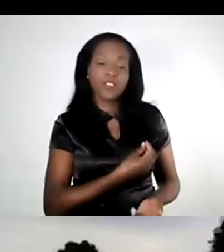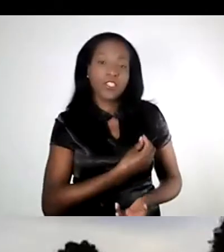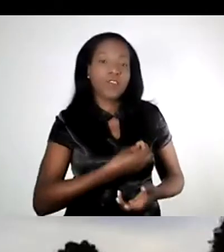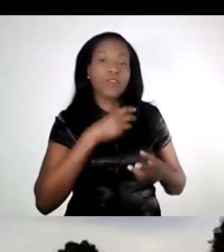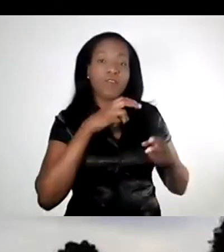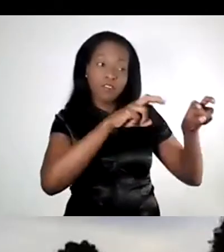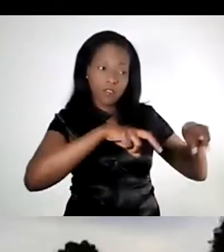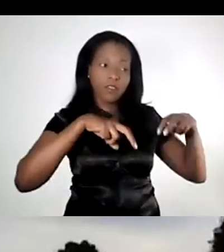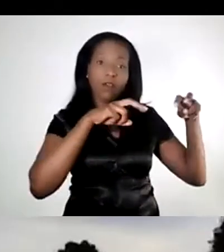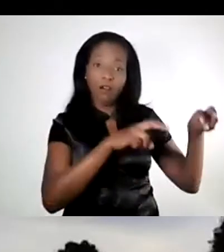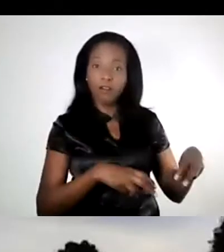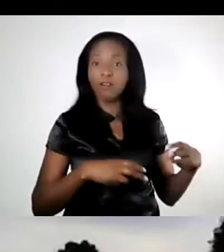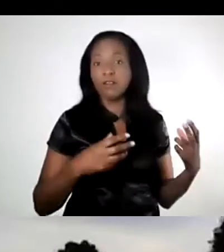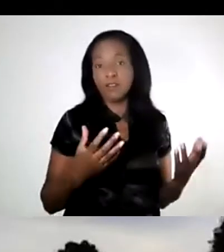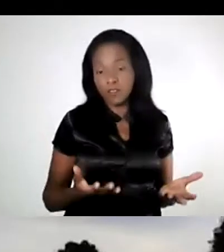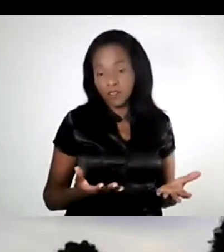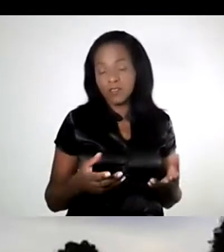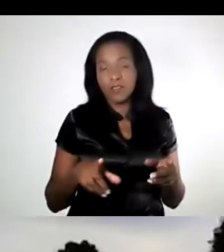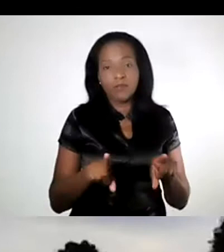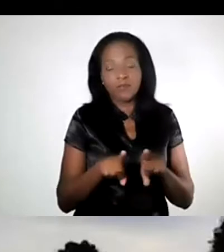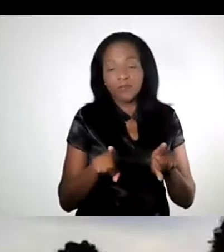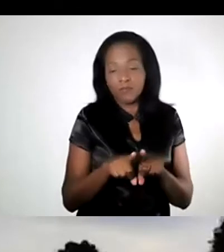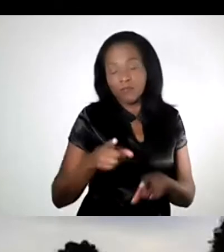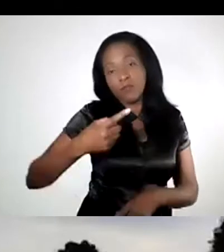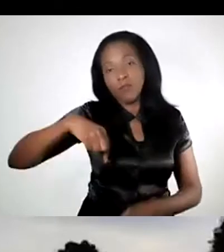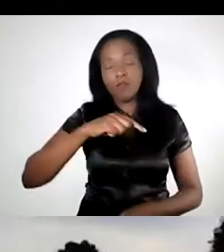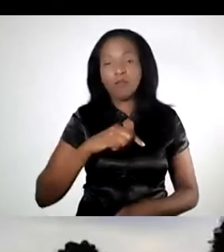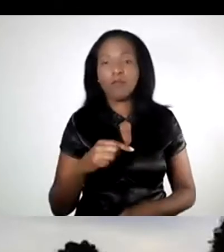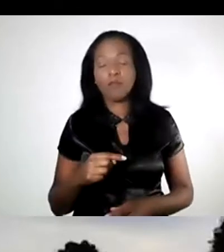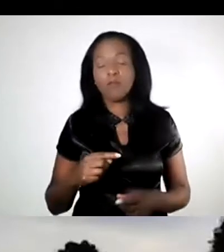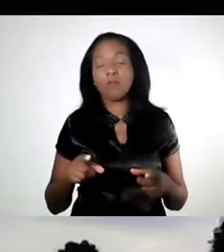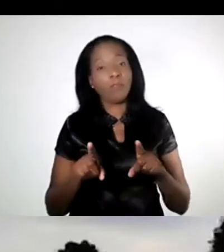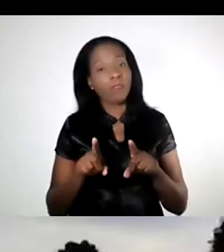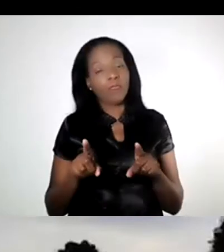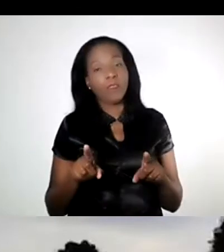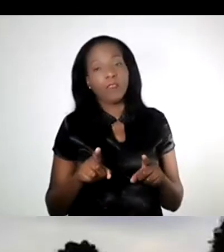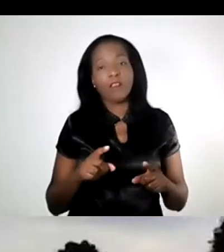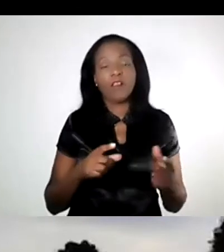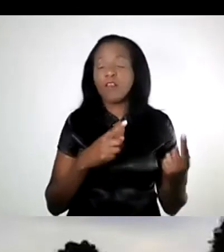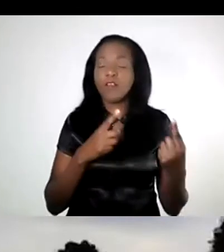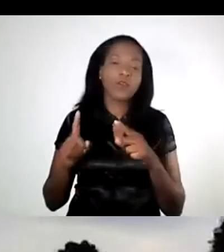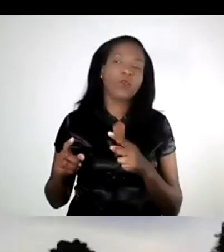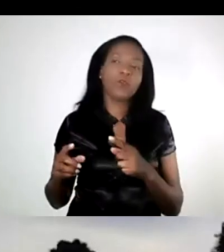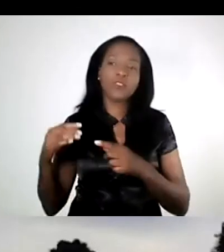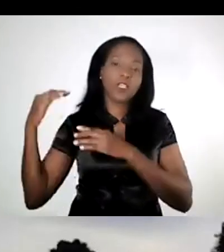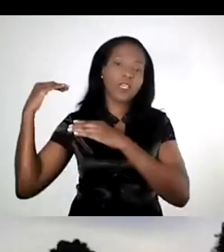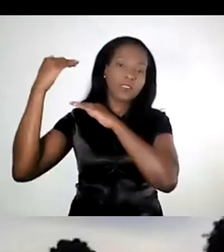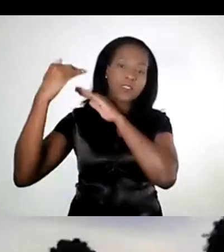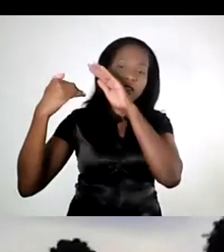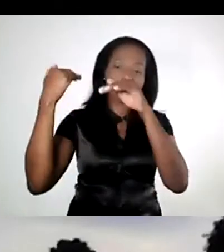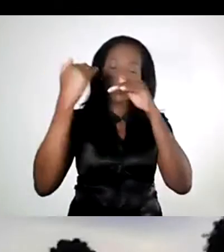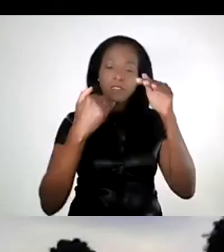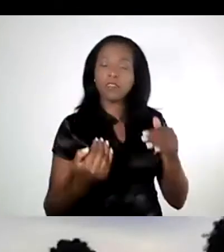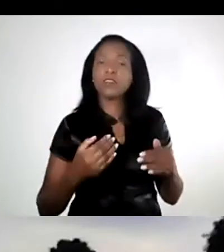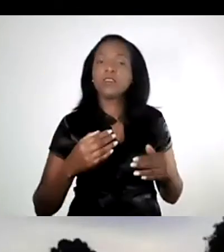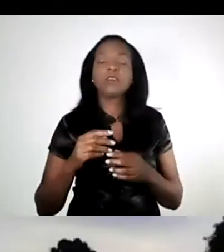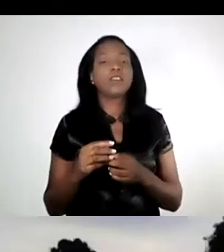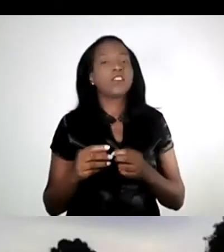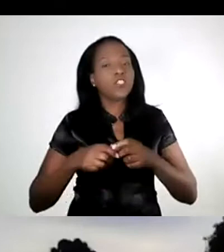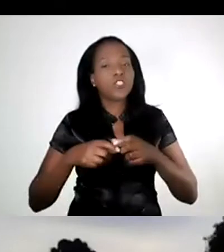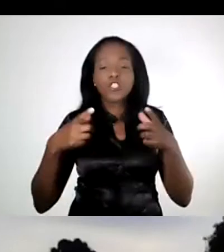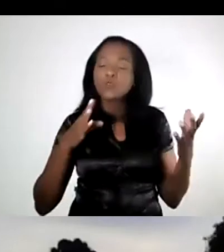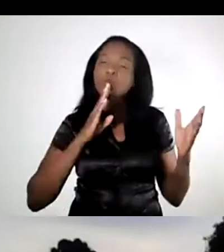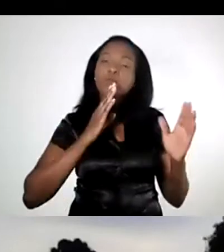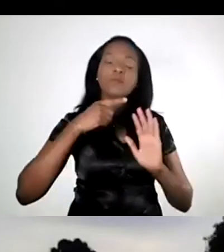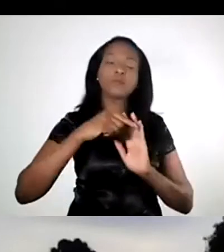roça. Então, também a gente vai se contrapor a essa hierarquia, né, de conhecimento, né,